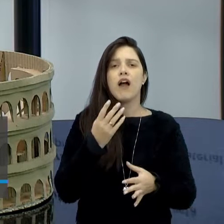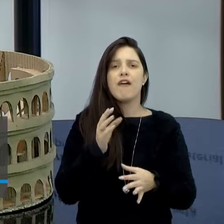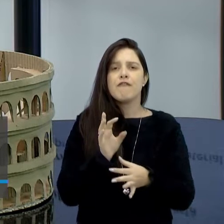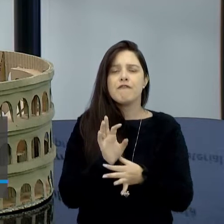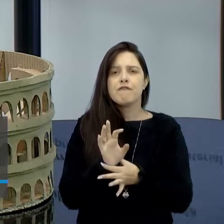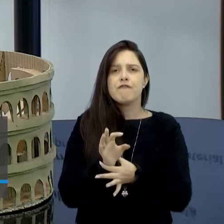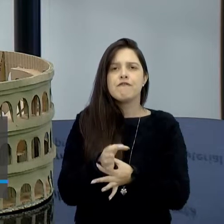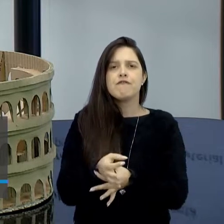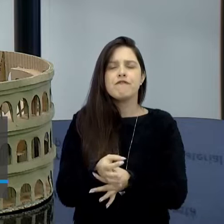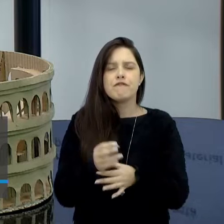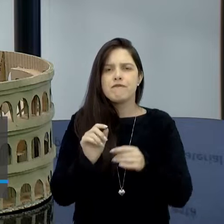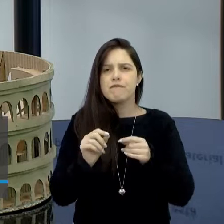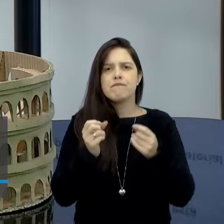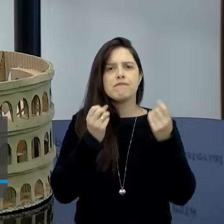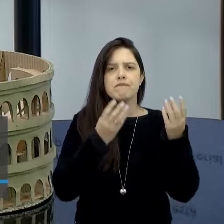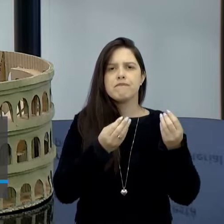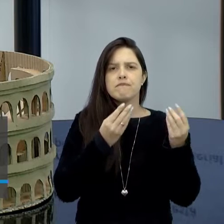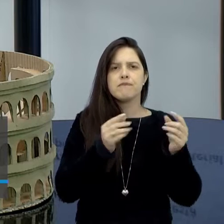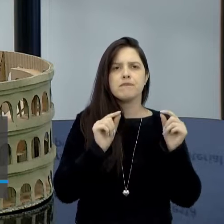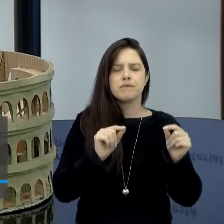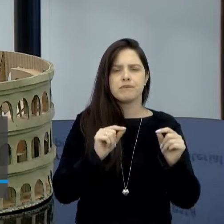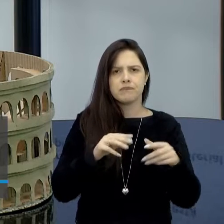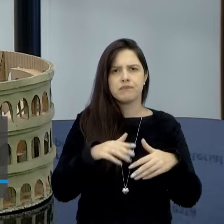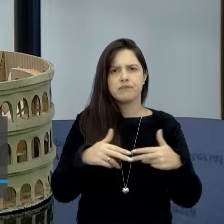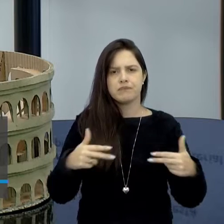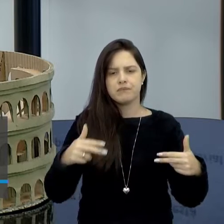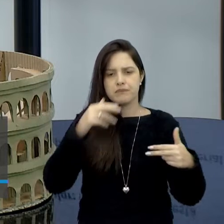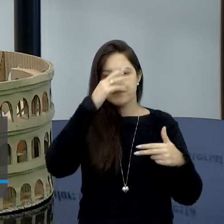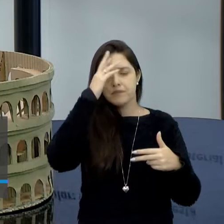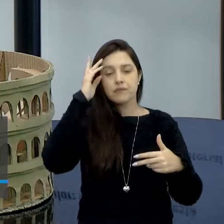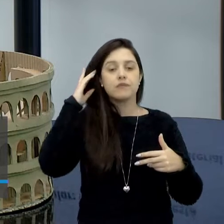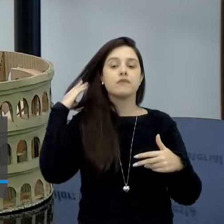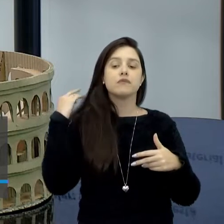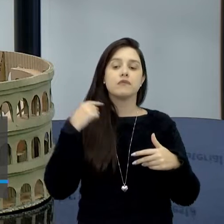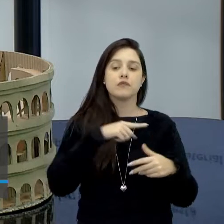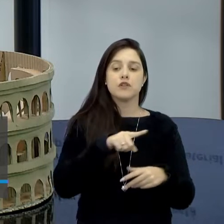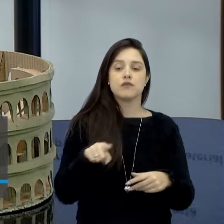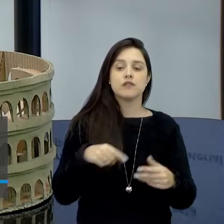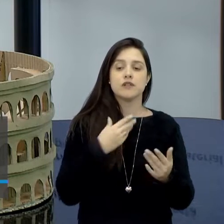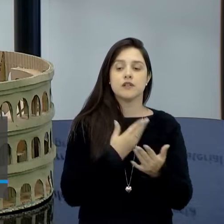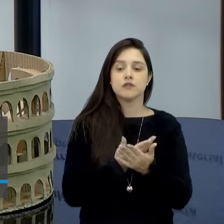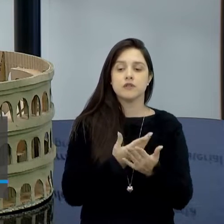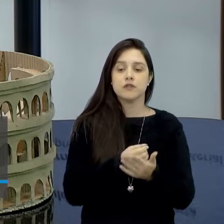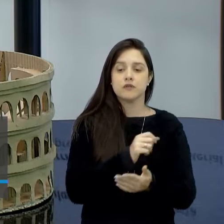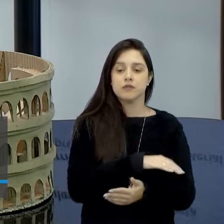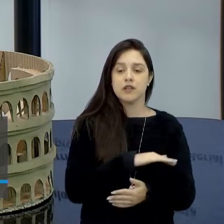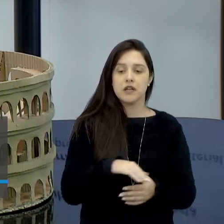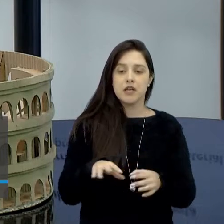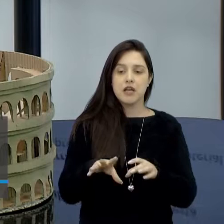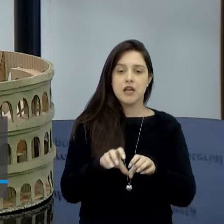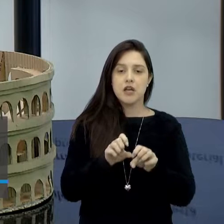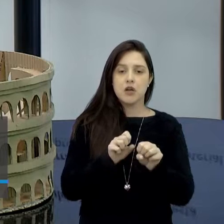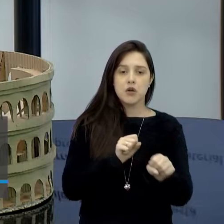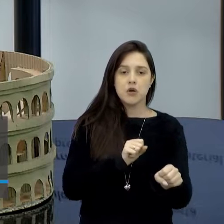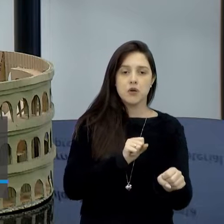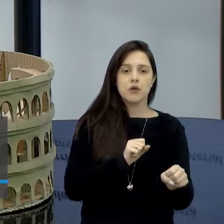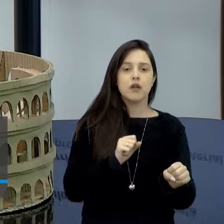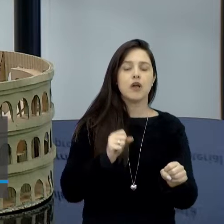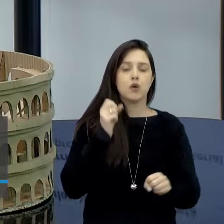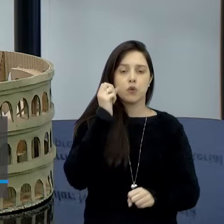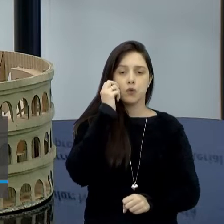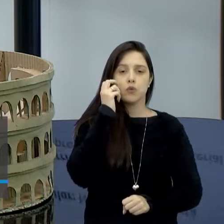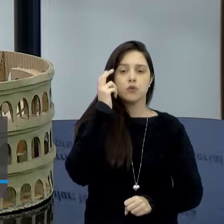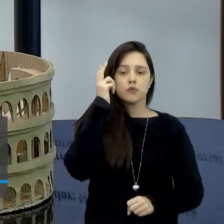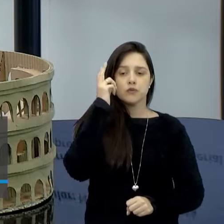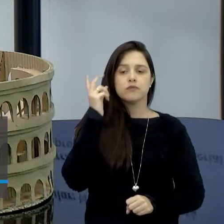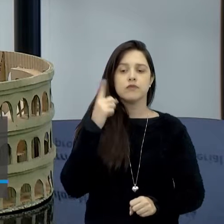retirar informações? Então, o IFAM é esse lugar seguro para que você, estudante, retire informações sobre a nossa cultura. E